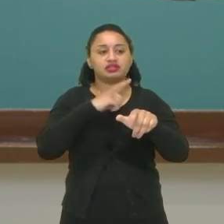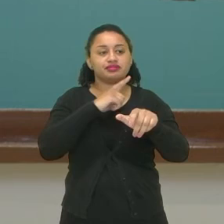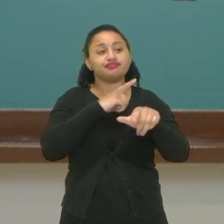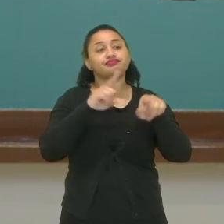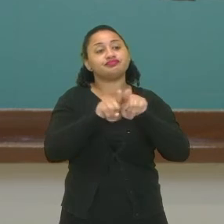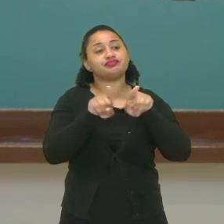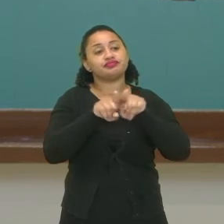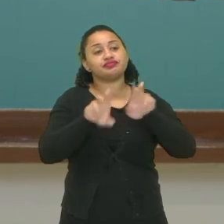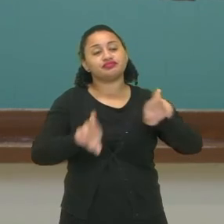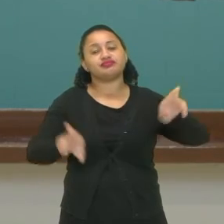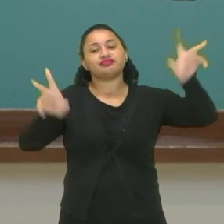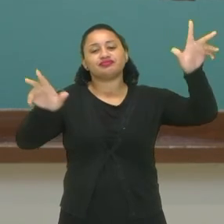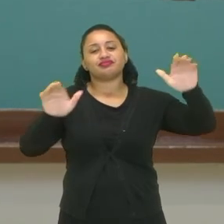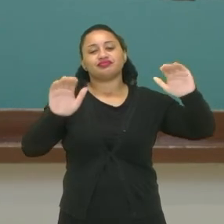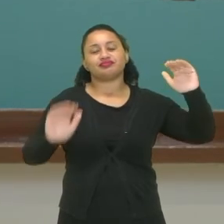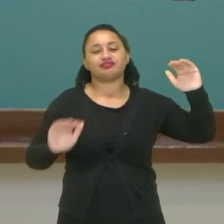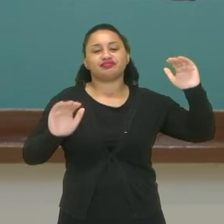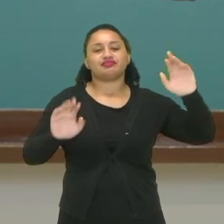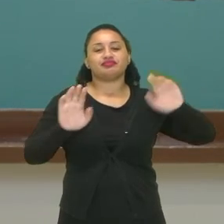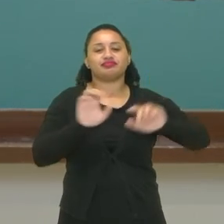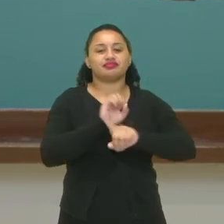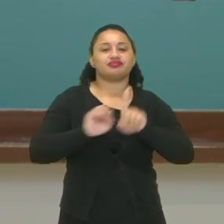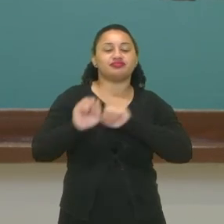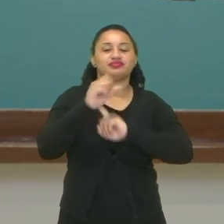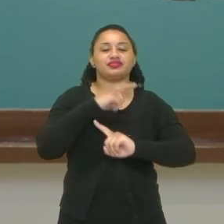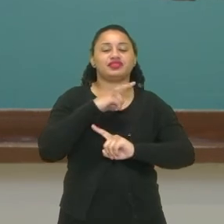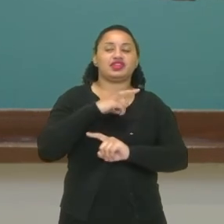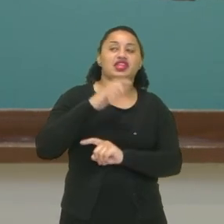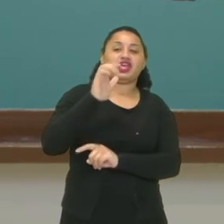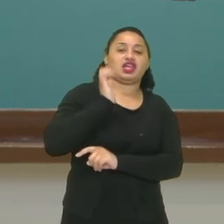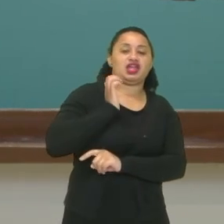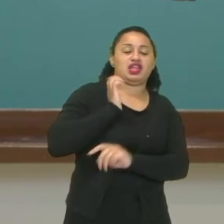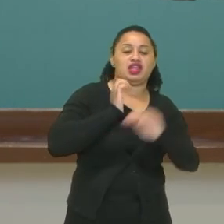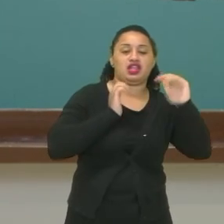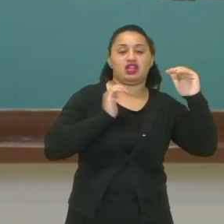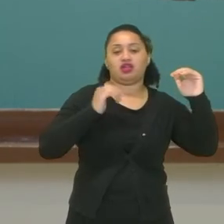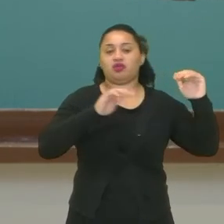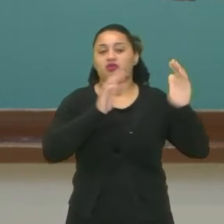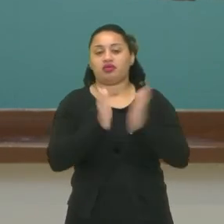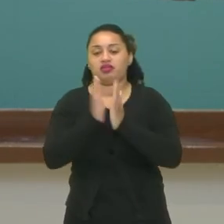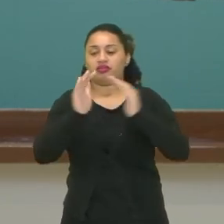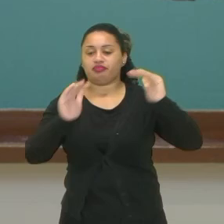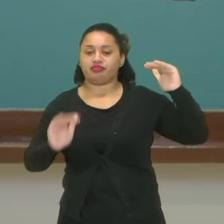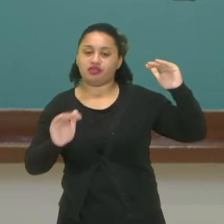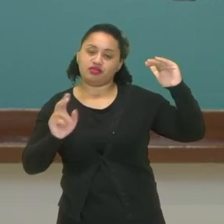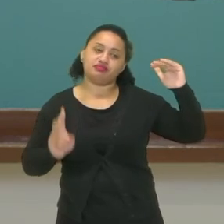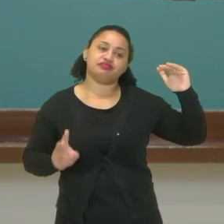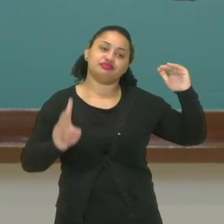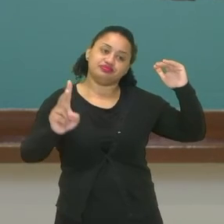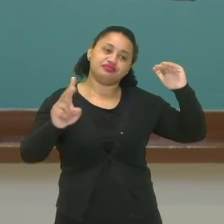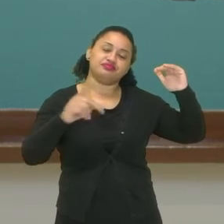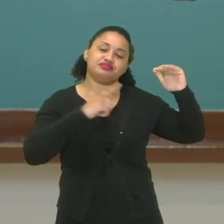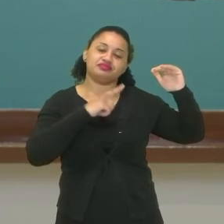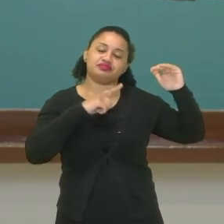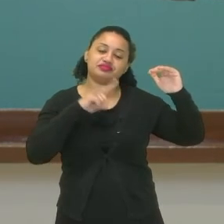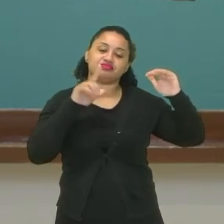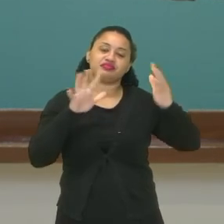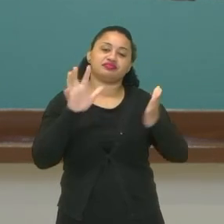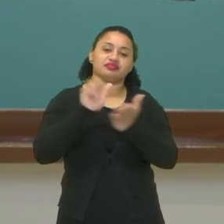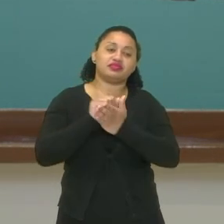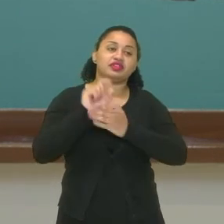enormes diferenças sociais entre ricos e pobres se mantiveram inalteradas nessas colônias pós a